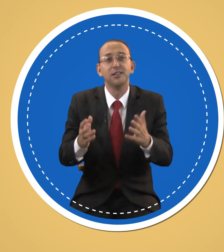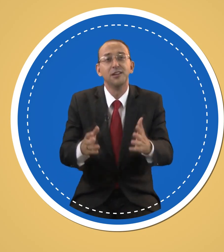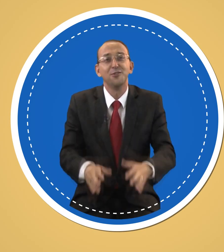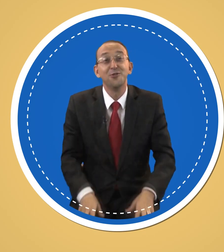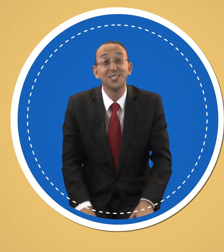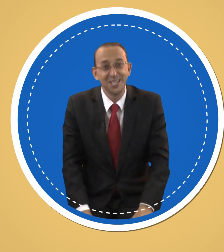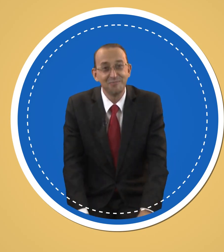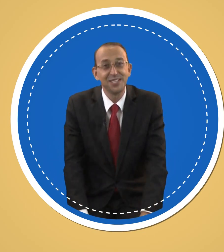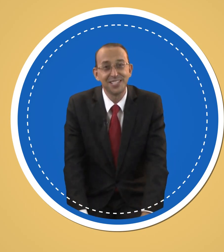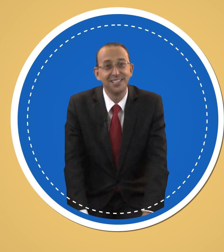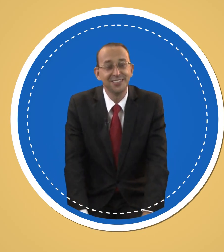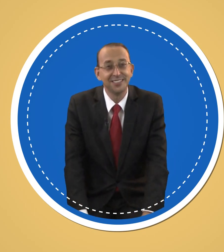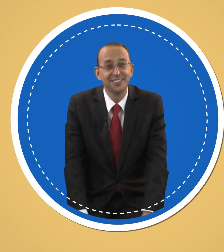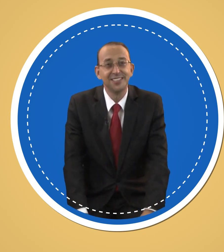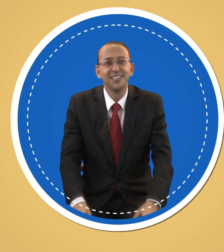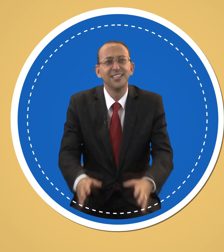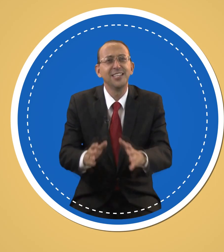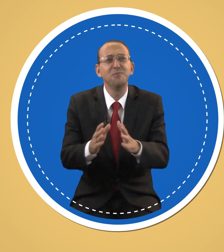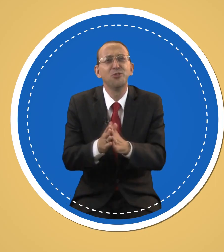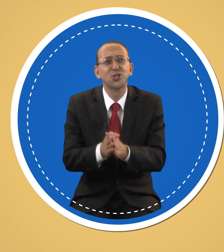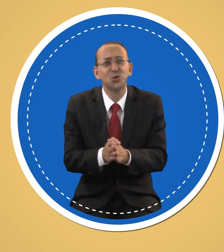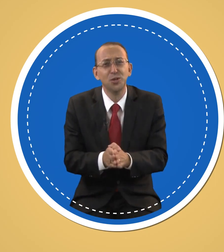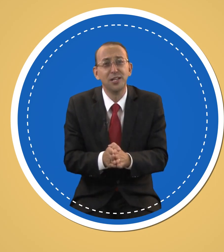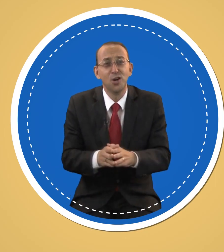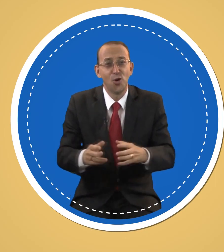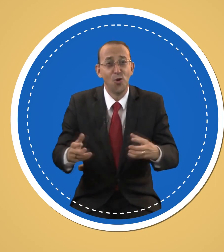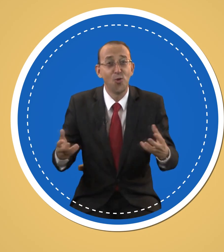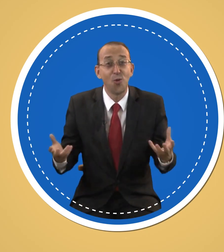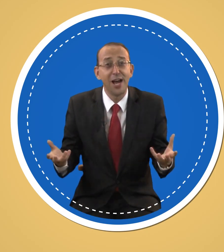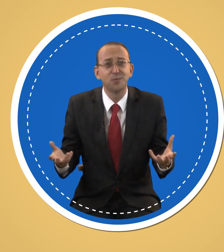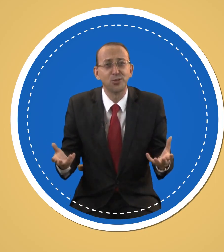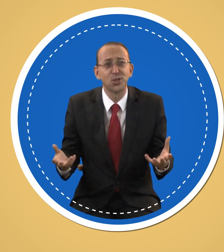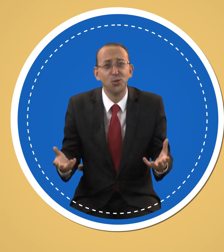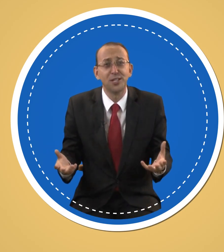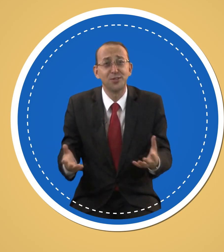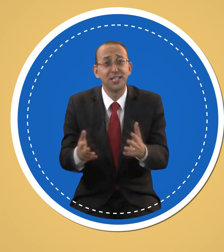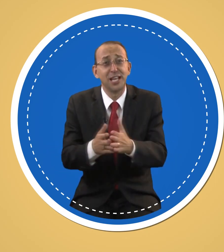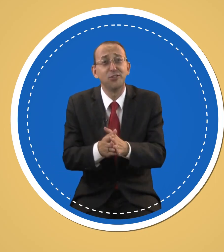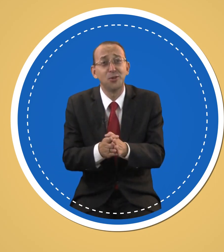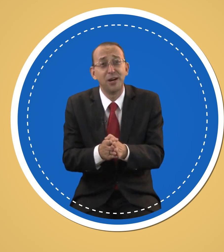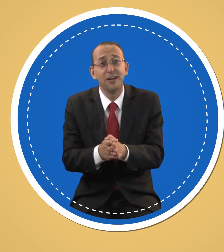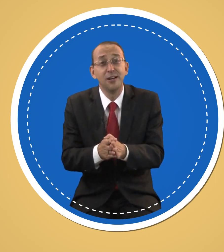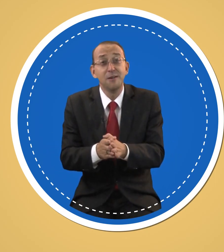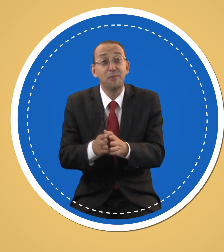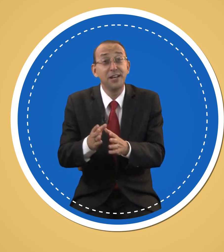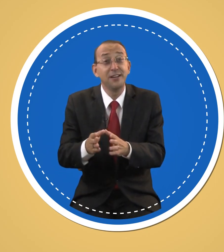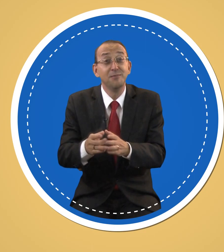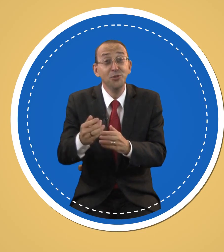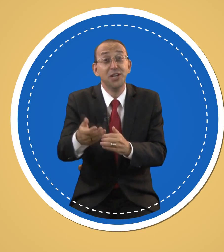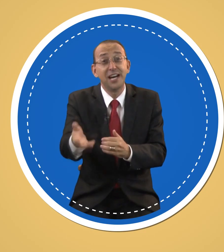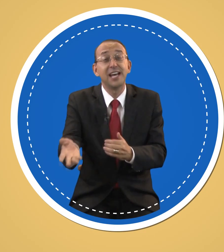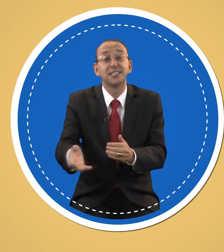imediatamente você repensar que postura ou quais posturas você deve tomar